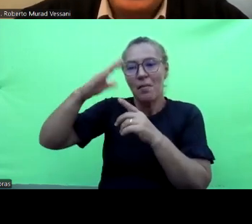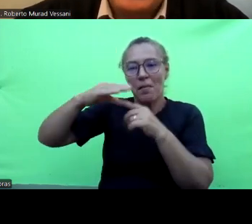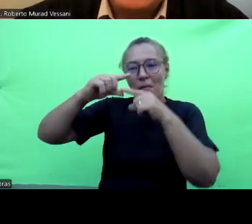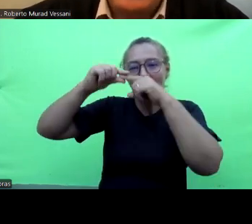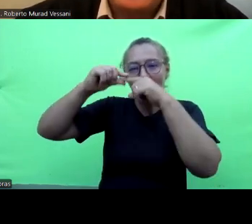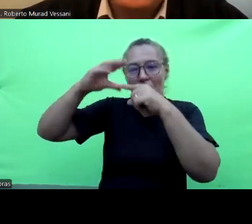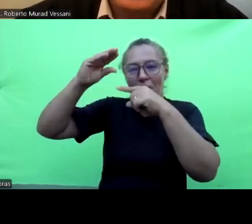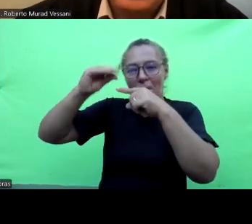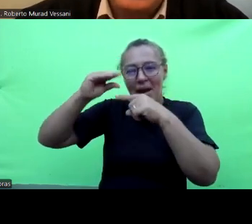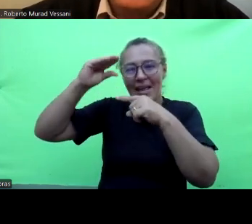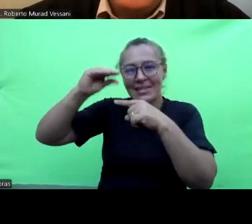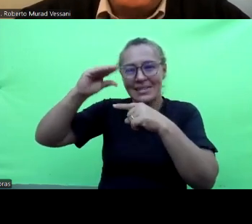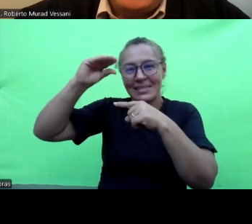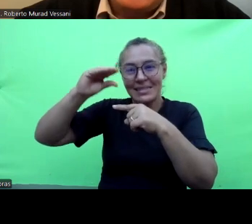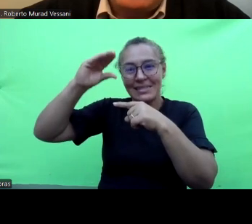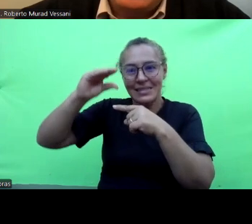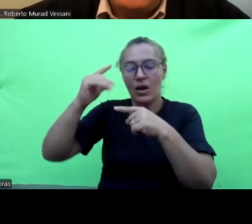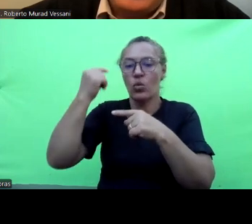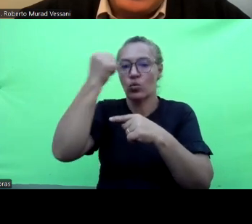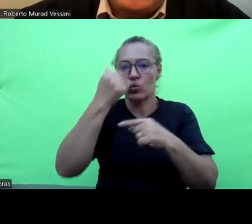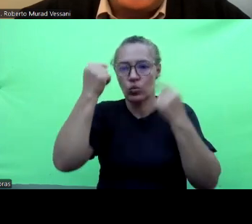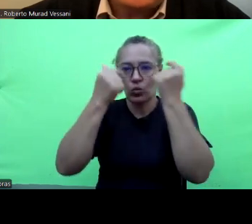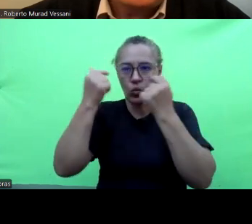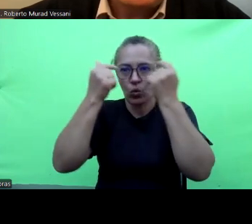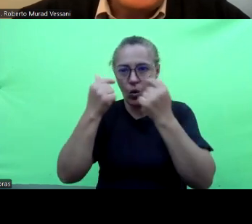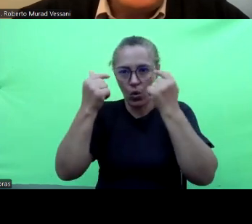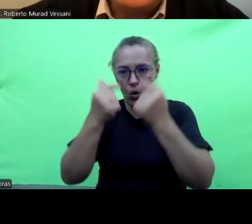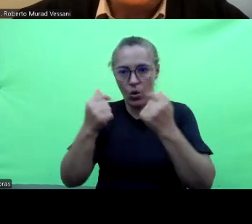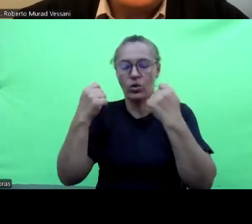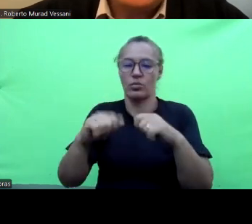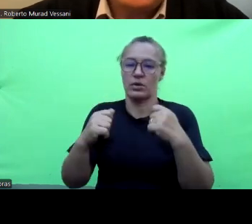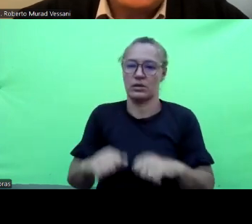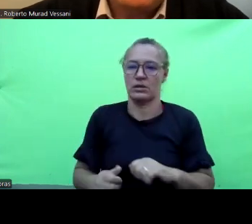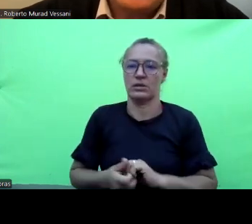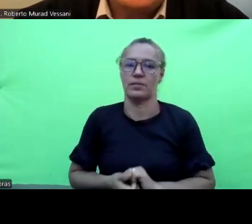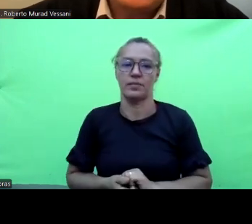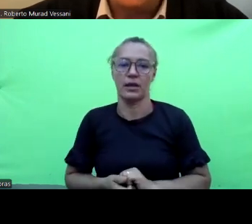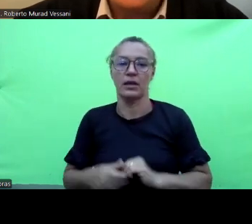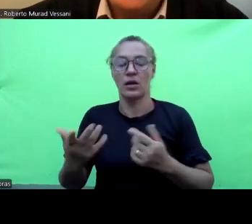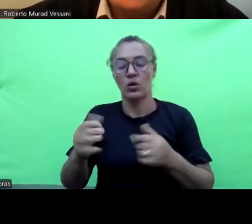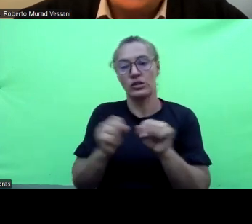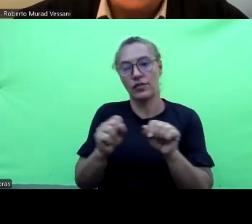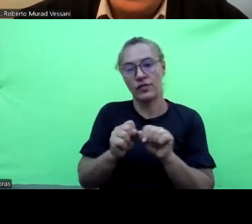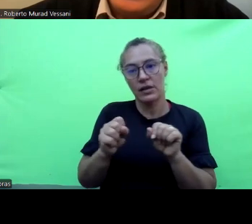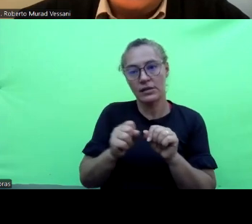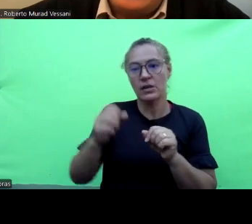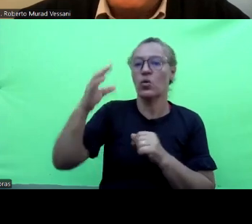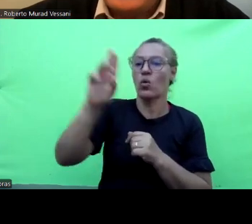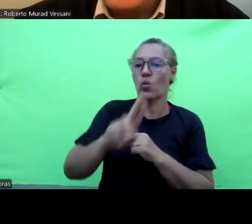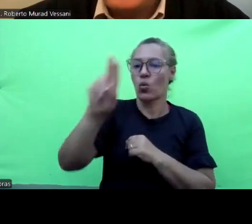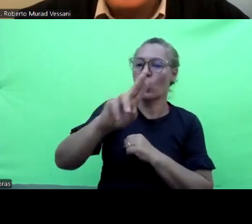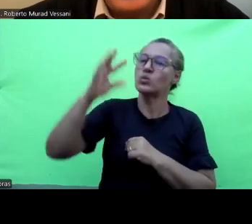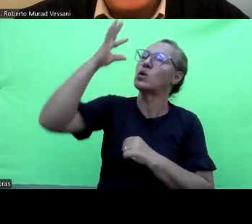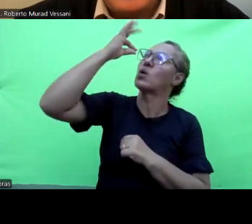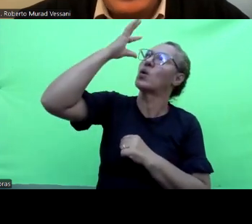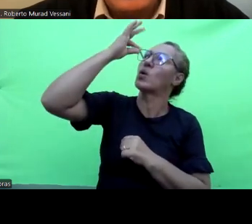eficiente para estabilizar ou reduzir a progressão da doença. E a gente faz isso através de colírios,